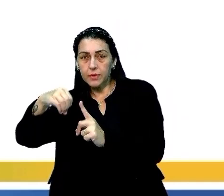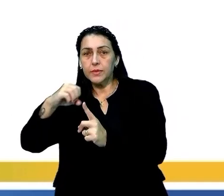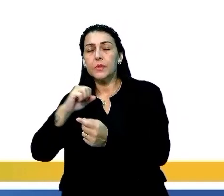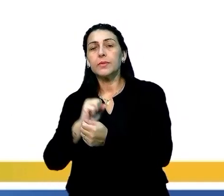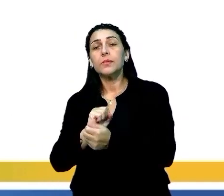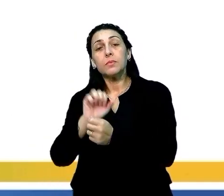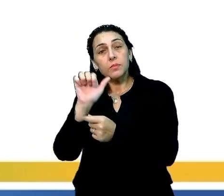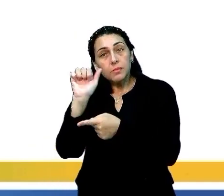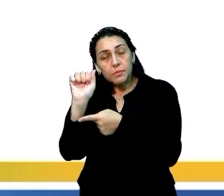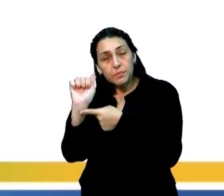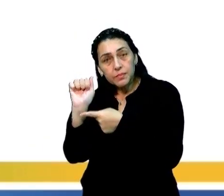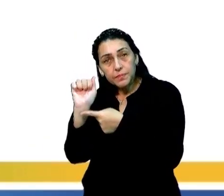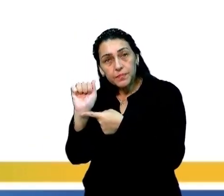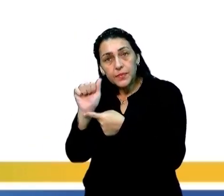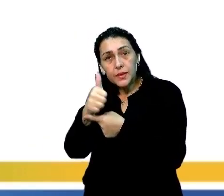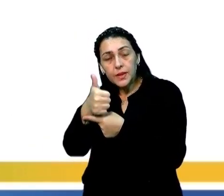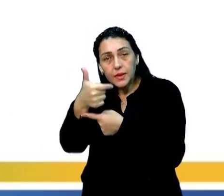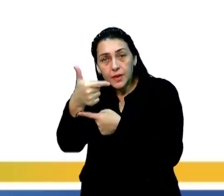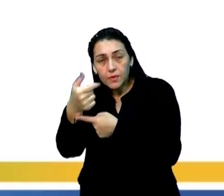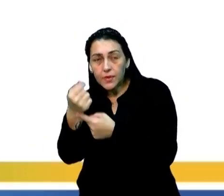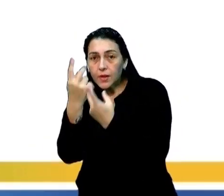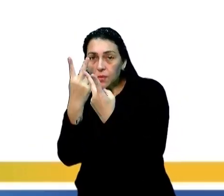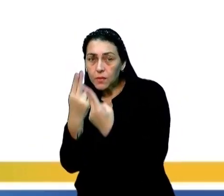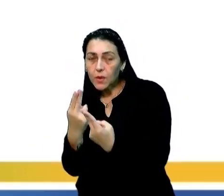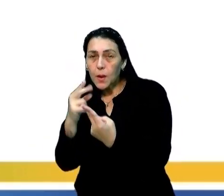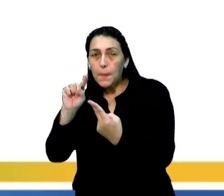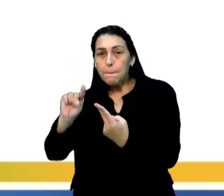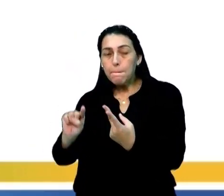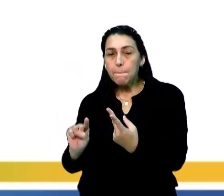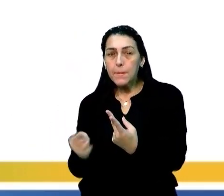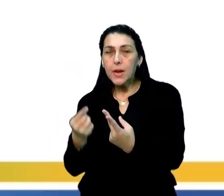Então, o meu A120 é igual a